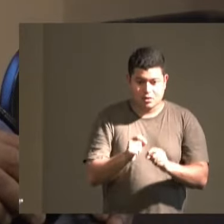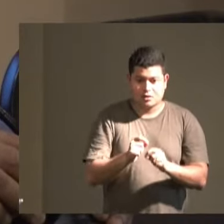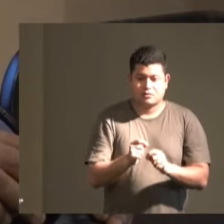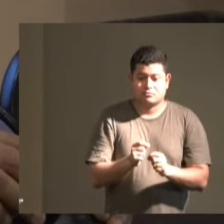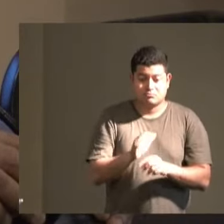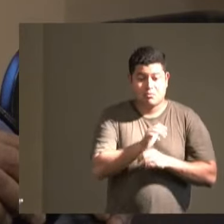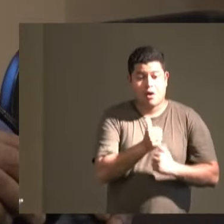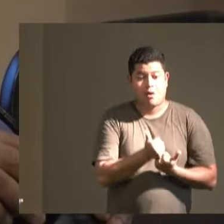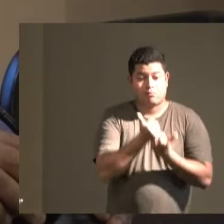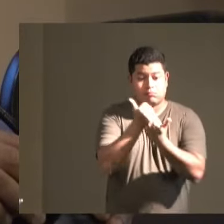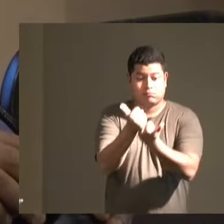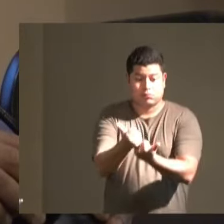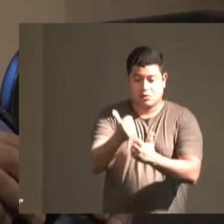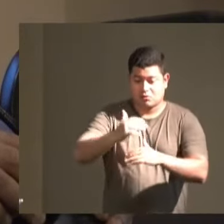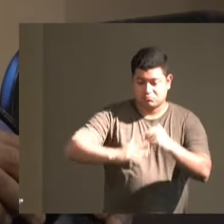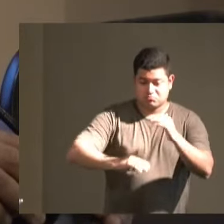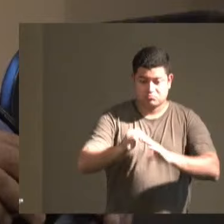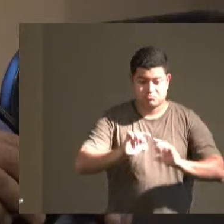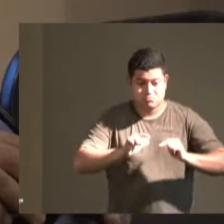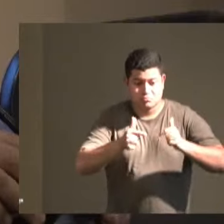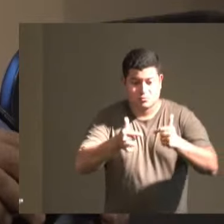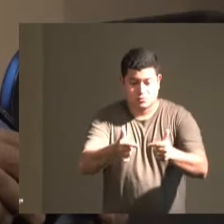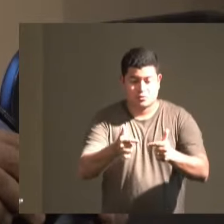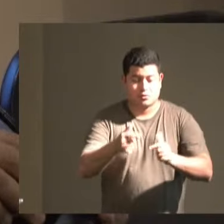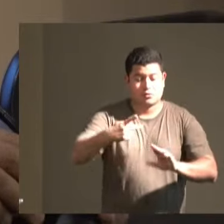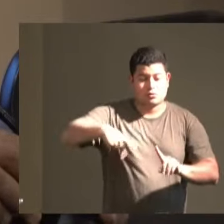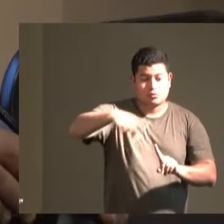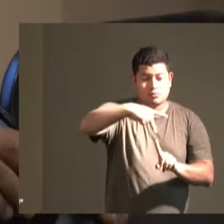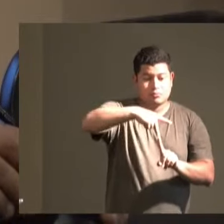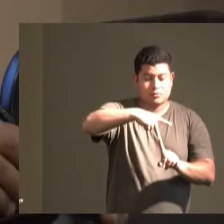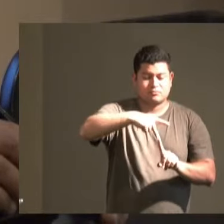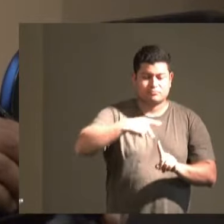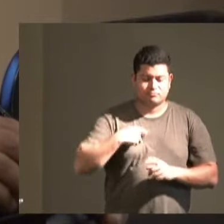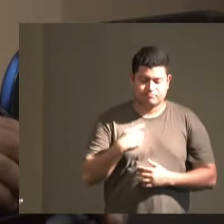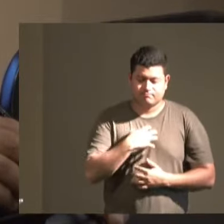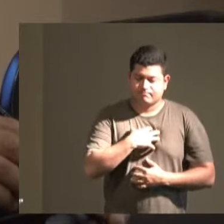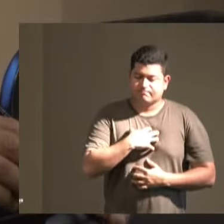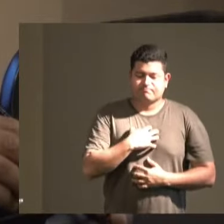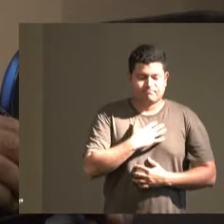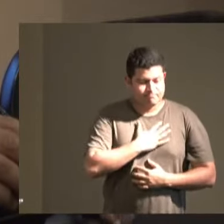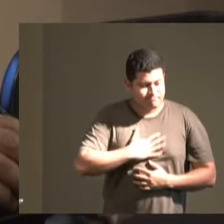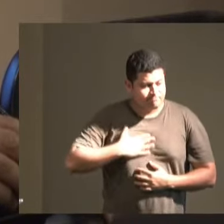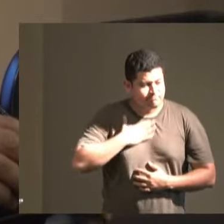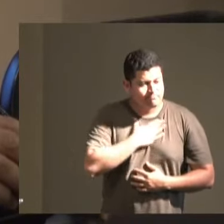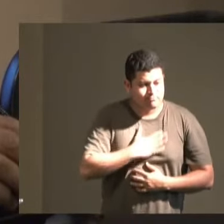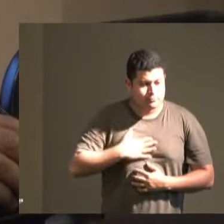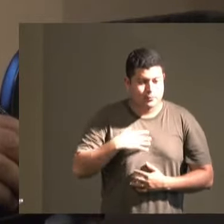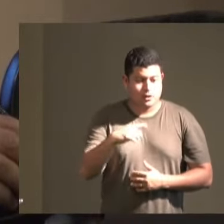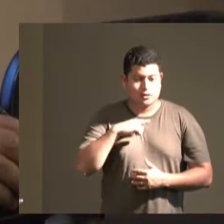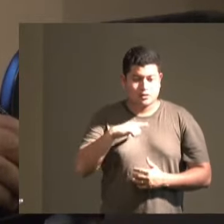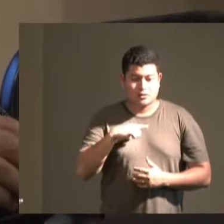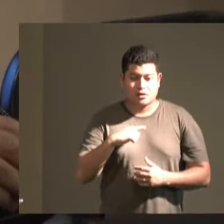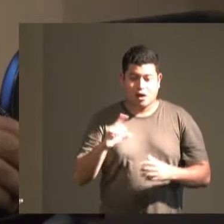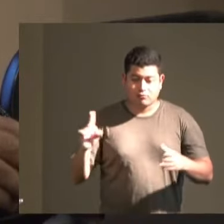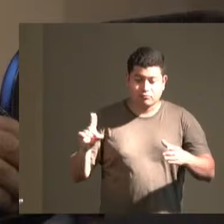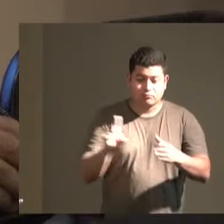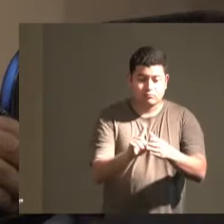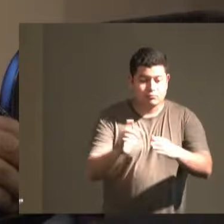ou indireta, alguma ação do Plano Viver Sem Limites. Isso foi muito gratificante. Nós tivemos adesão